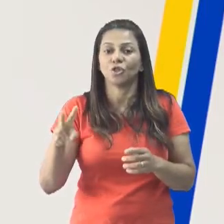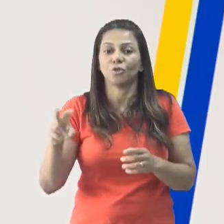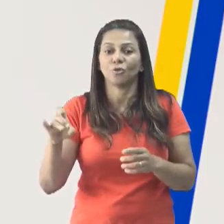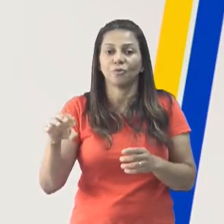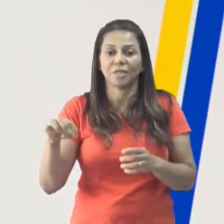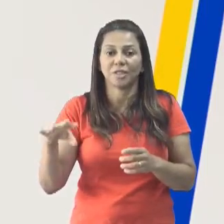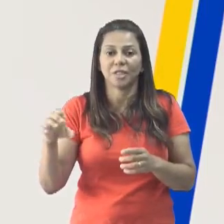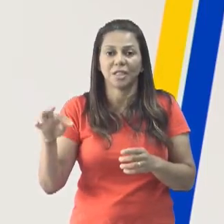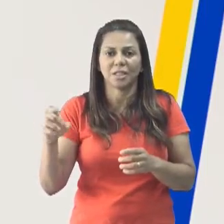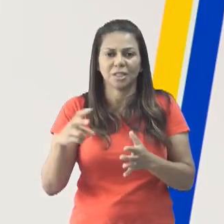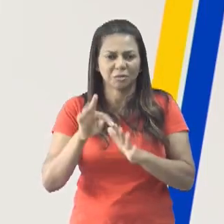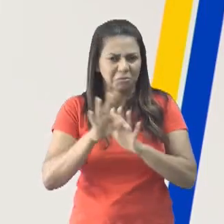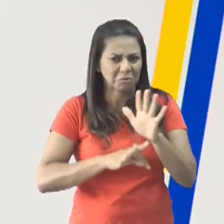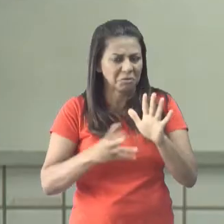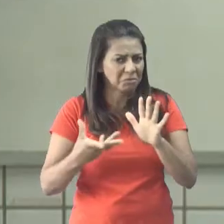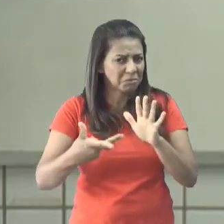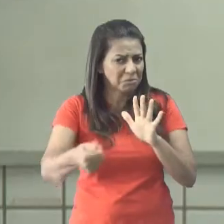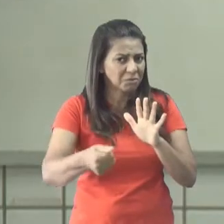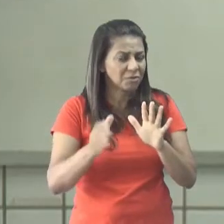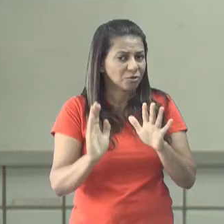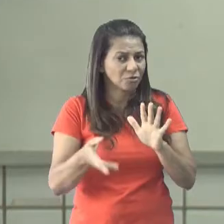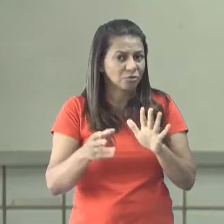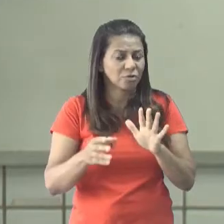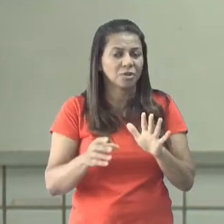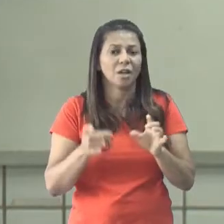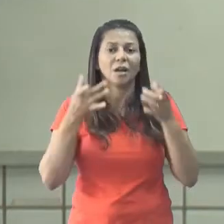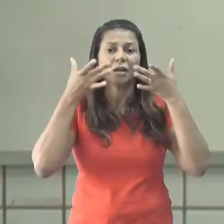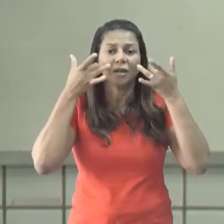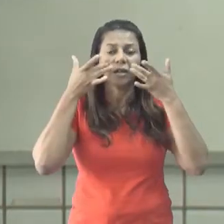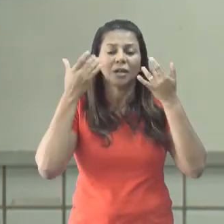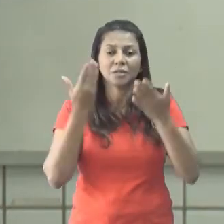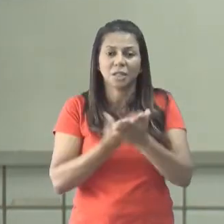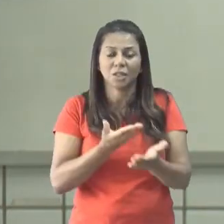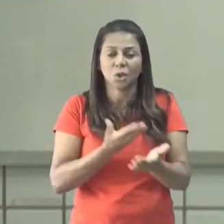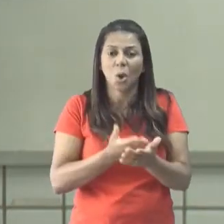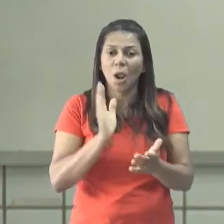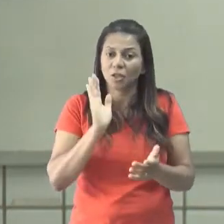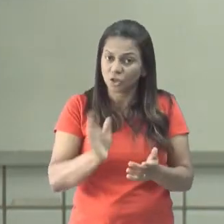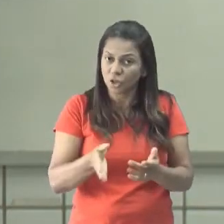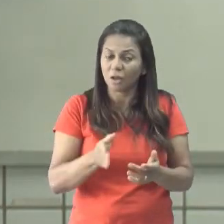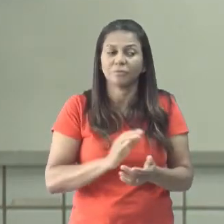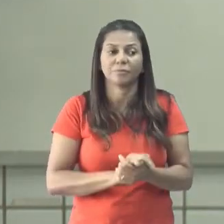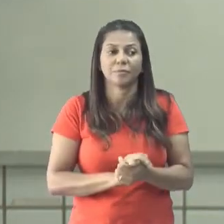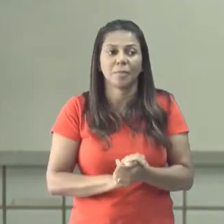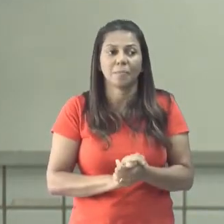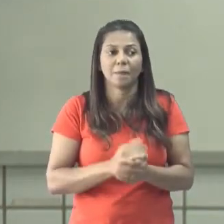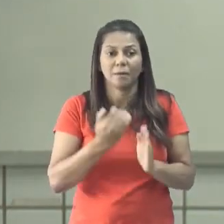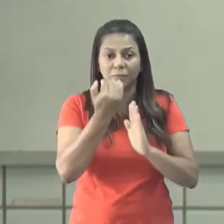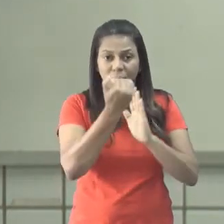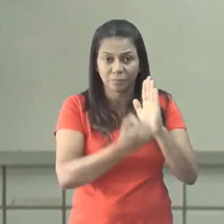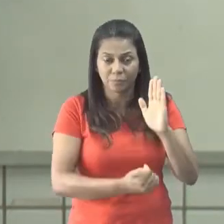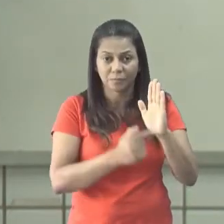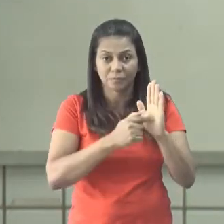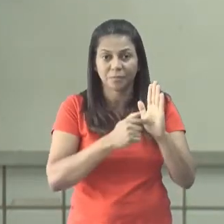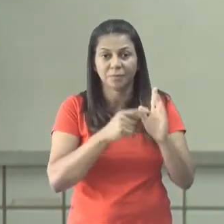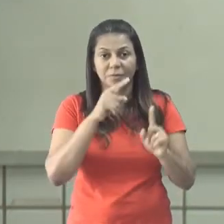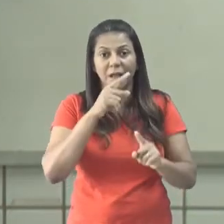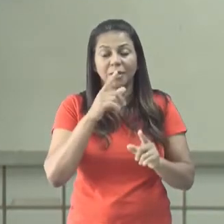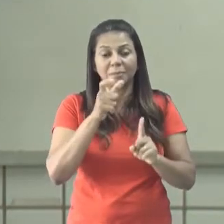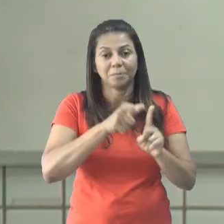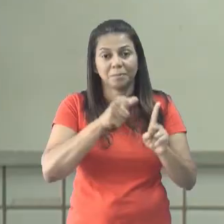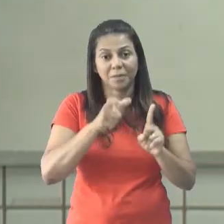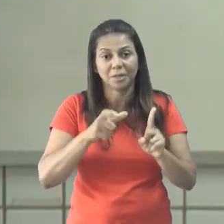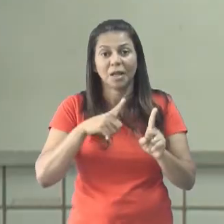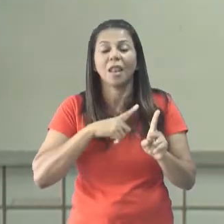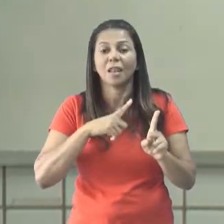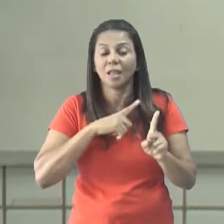texto maravilhoso que já foi encenado em sala de aula. Então, as personagens Diabeliquete e Angeliquete